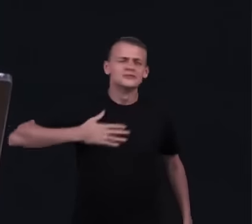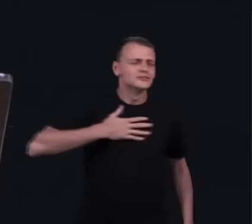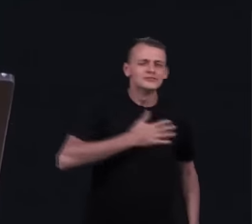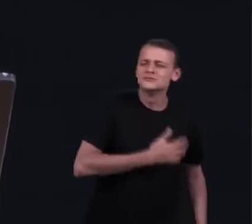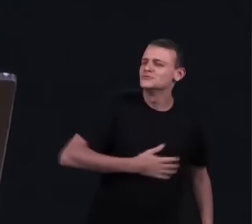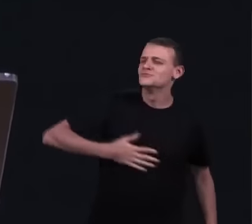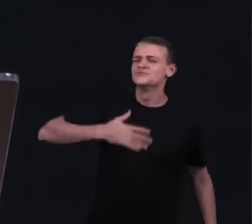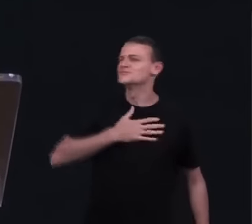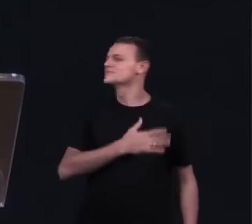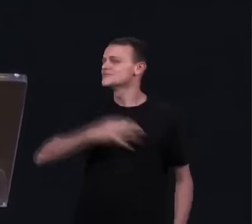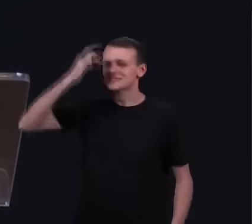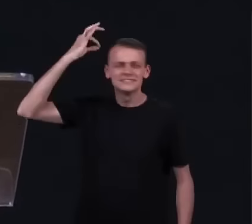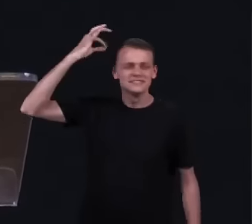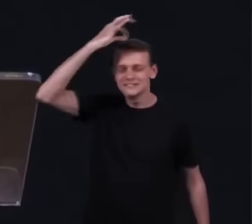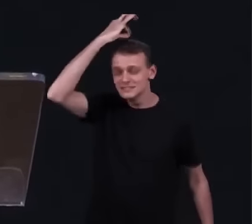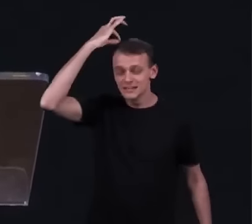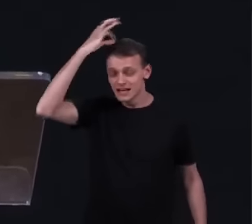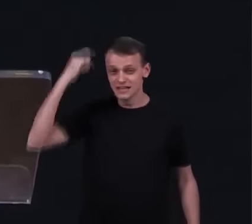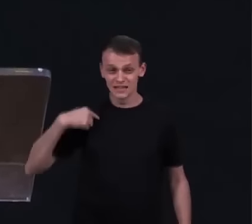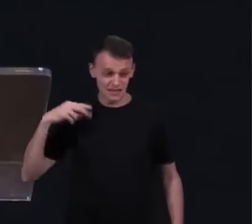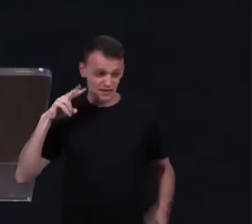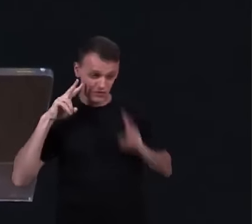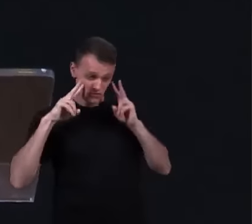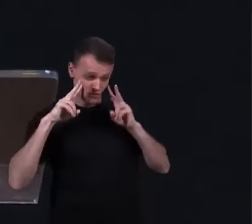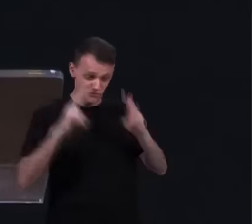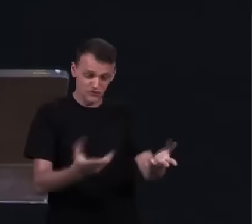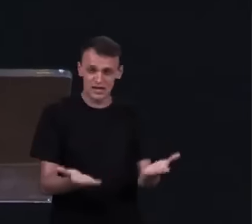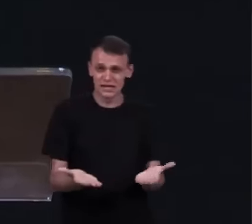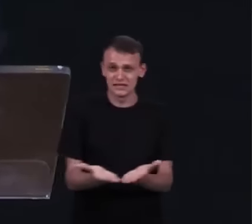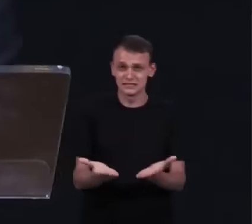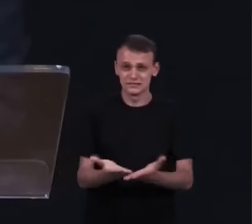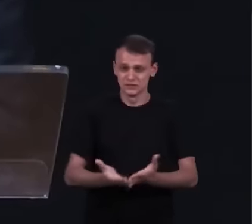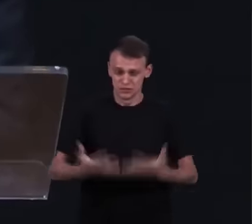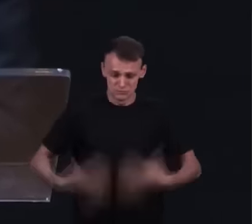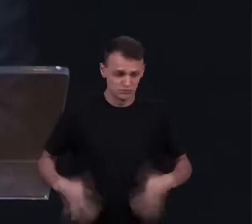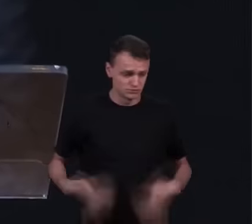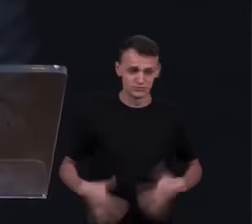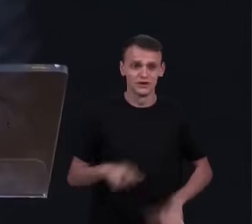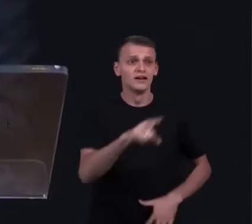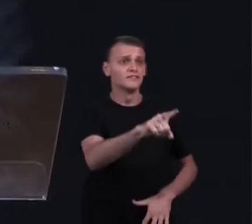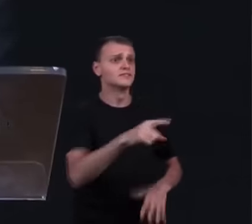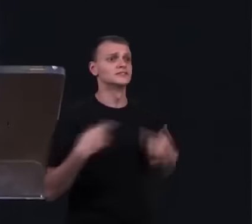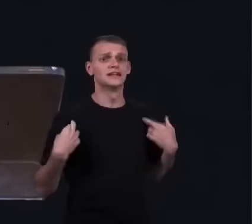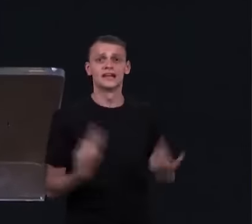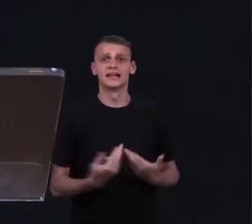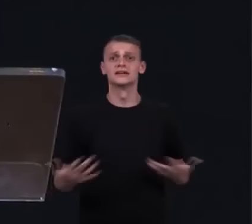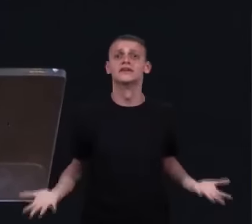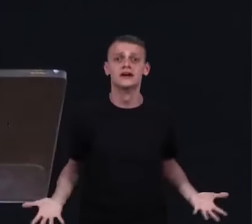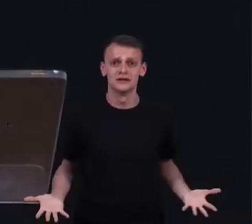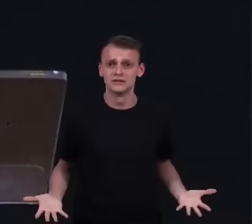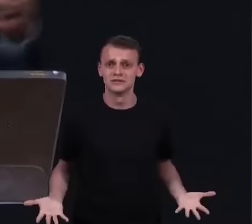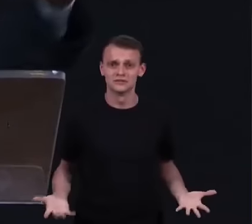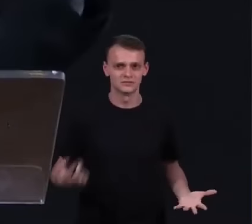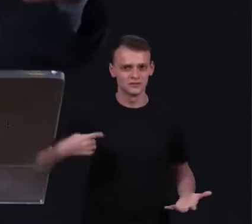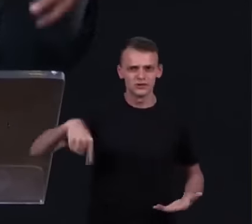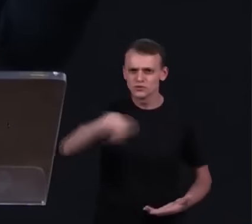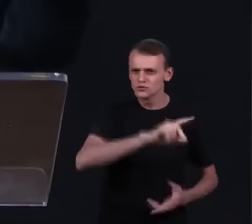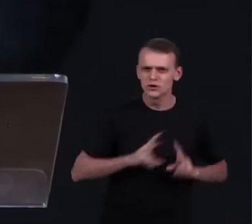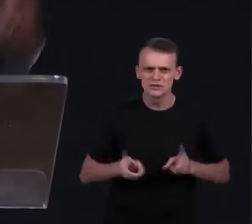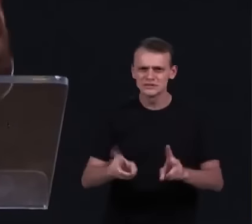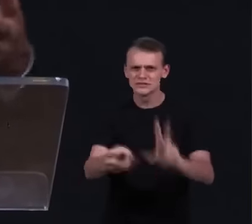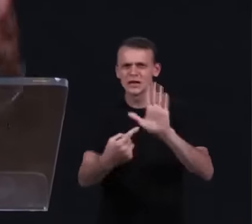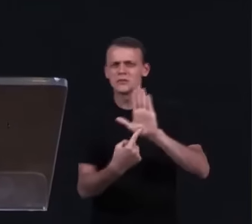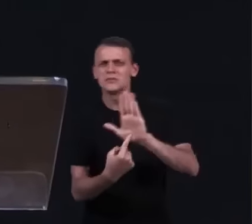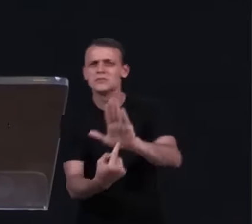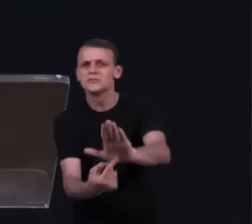Santo. Eu vejo cristãos aterrorizados. A que reino você pertence? Bill Johnson diz: nós sempre